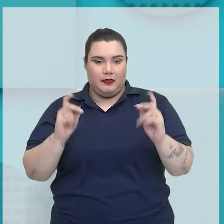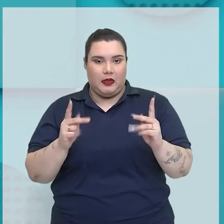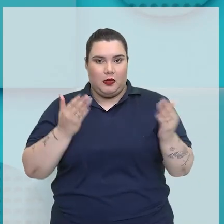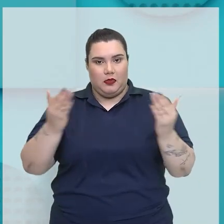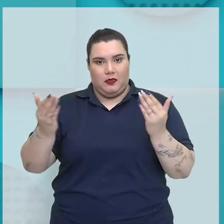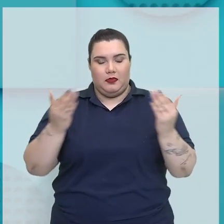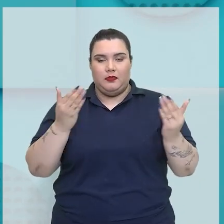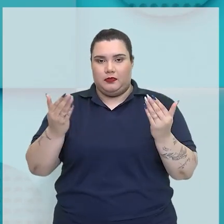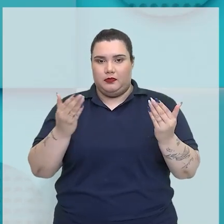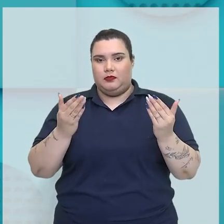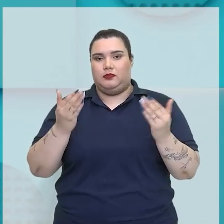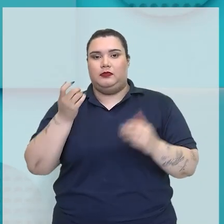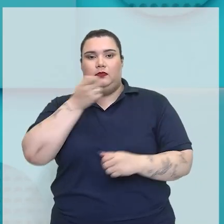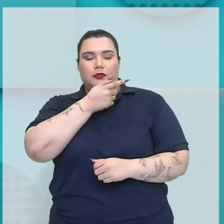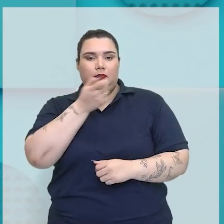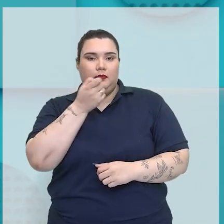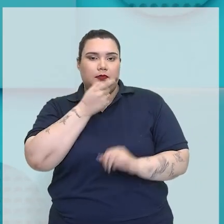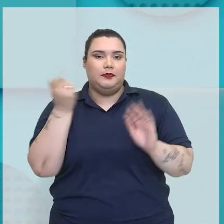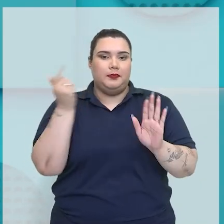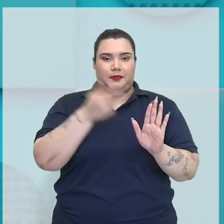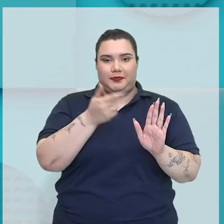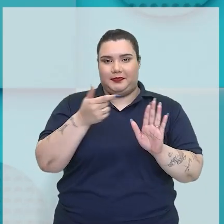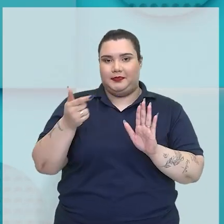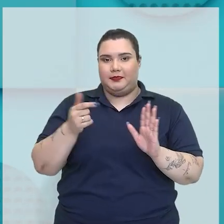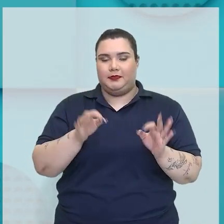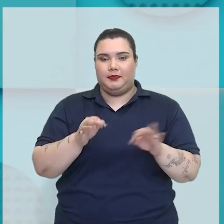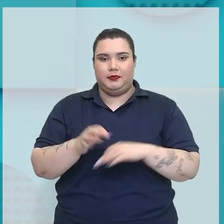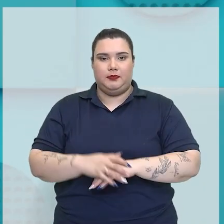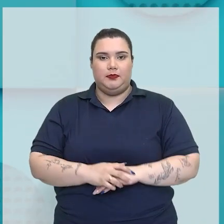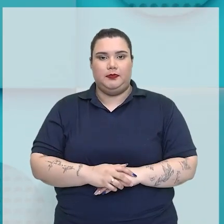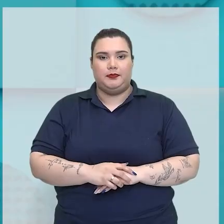a ironia e o humor.